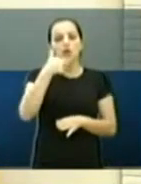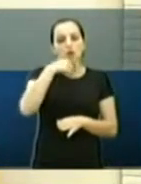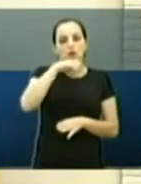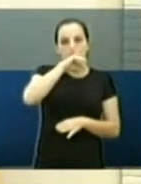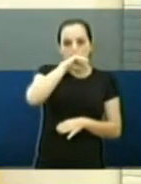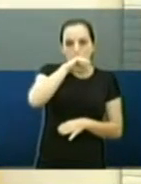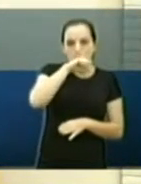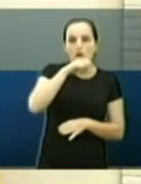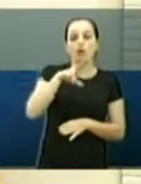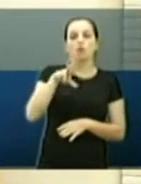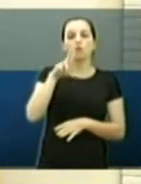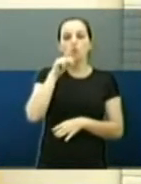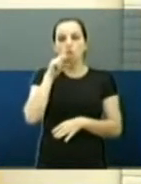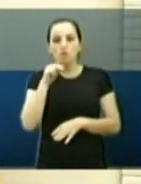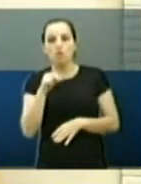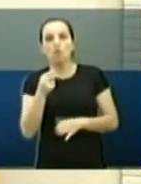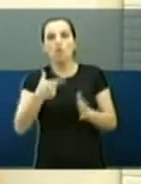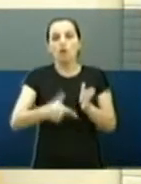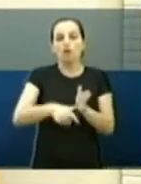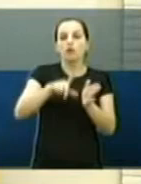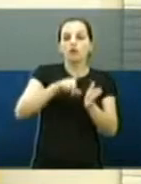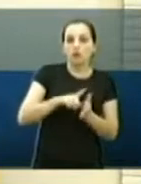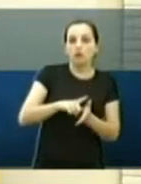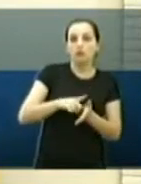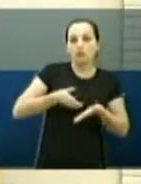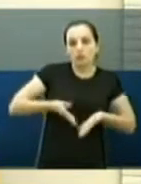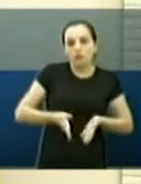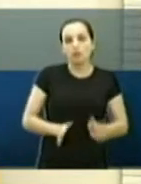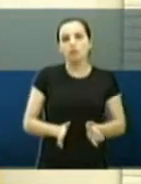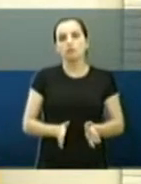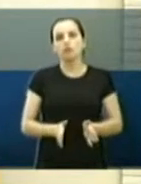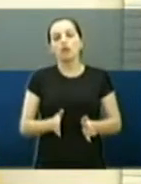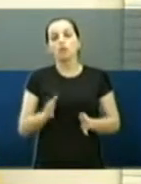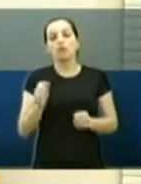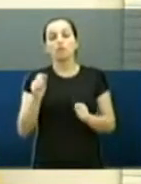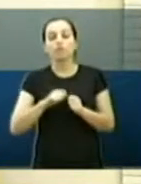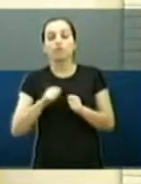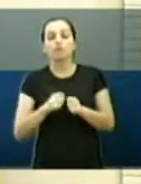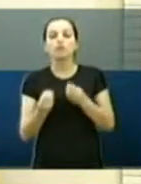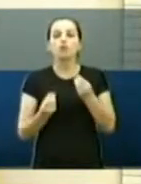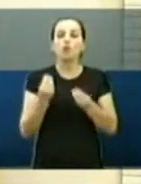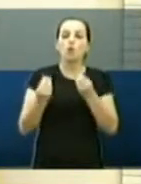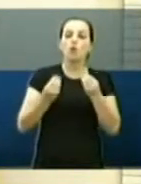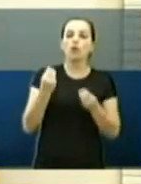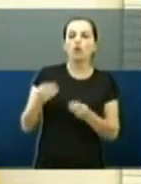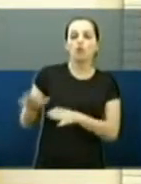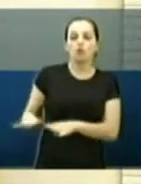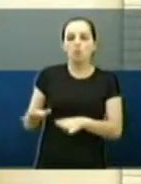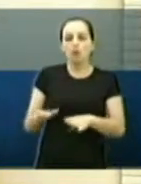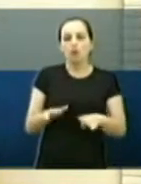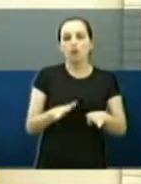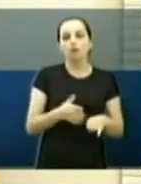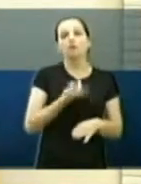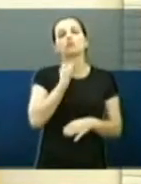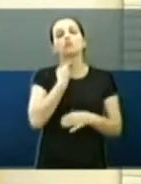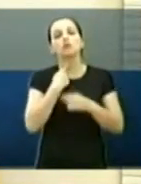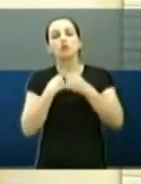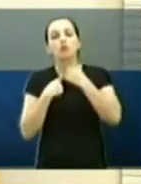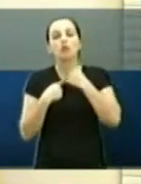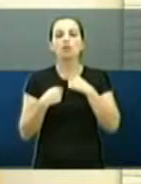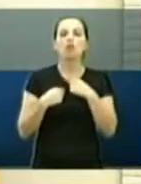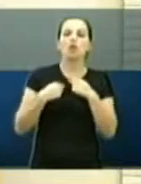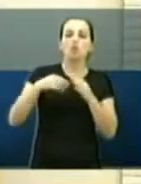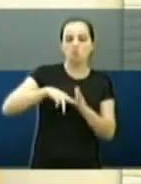em algumas emergências. A criança que engasgou com o leite, a criança que caiu, bateu a cabeça, quem teve uma crise